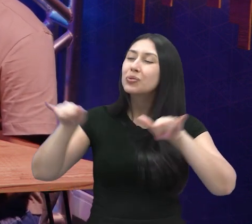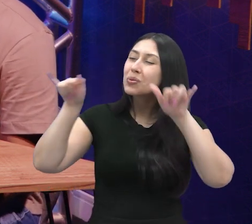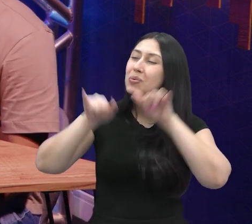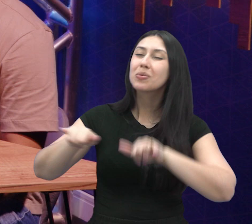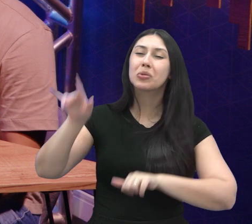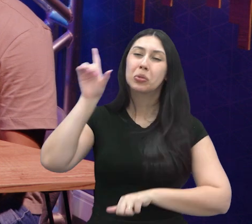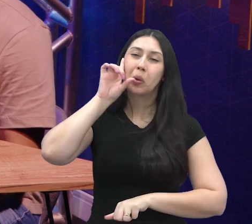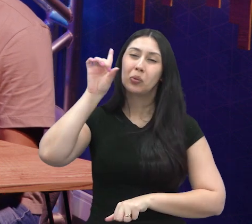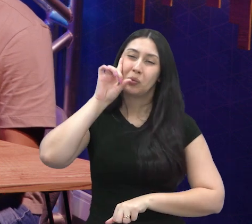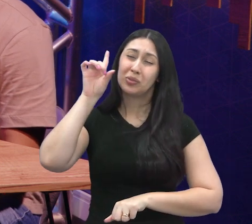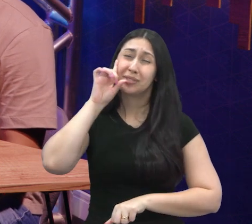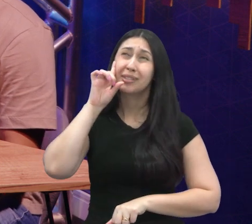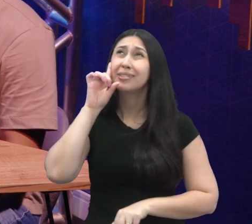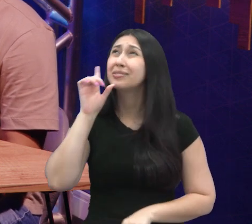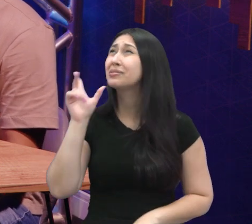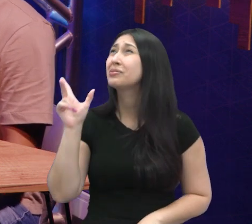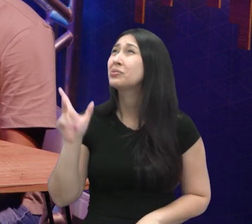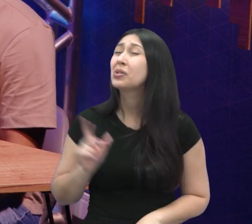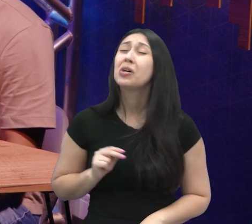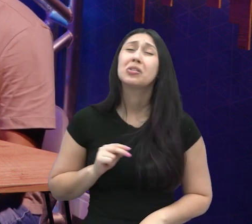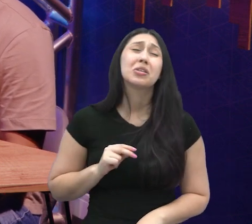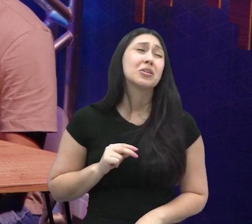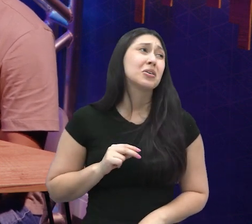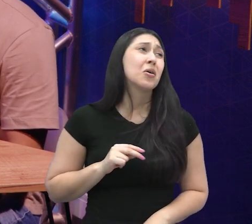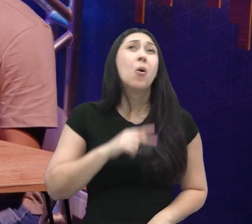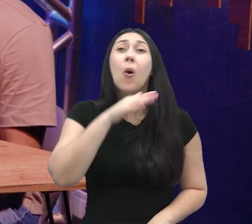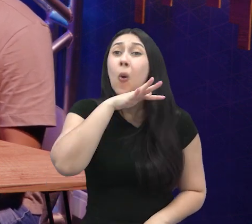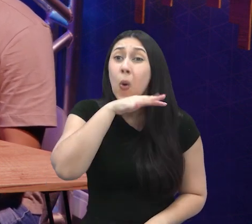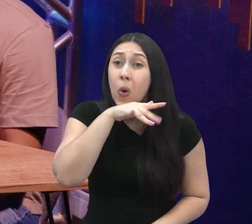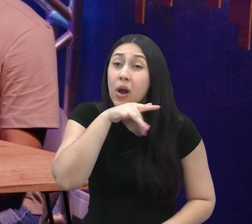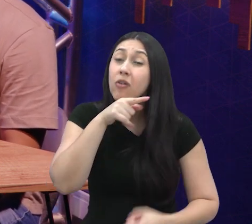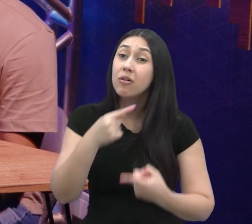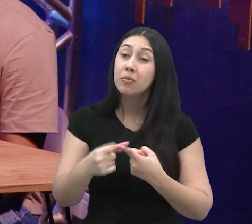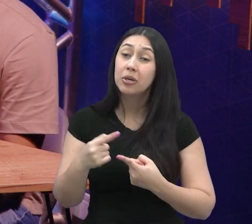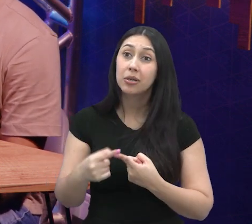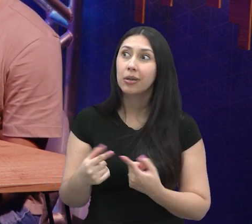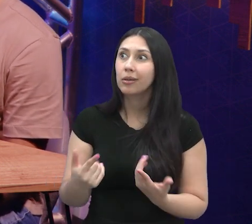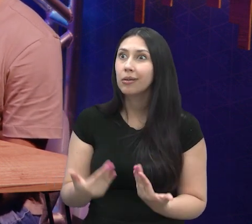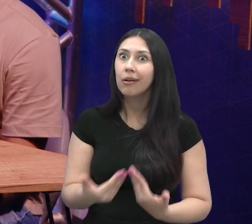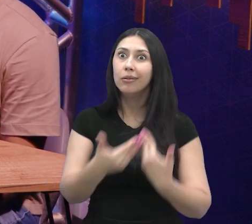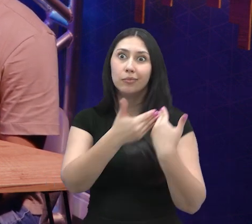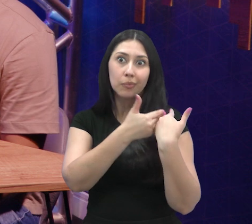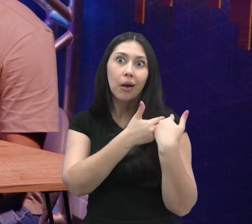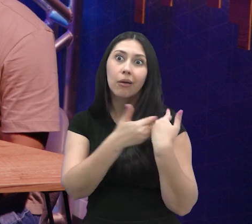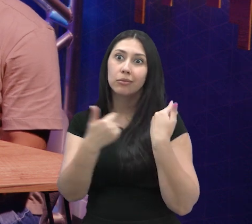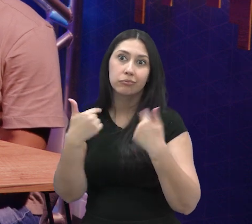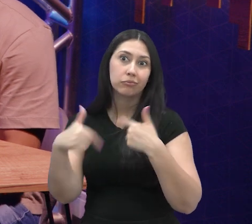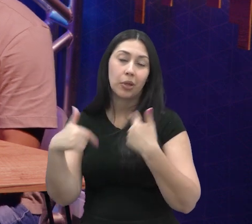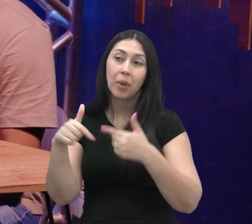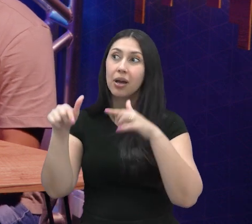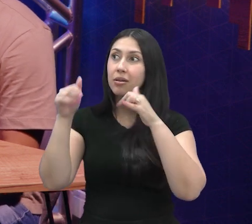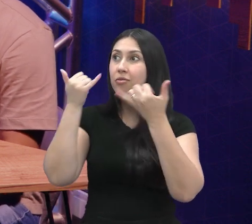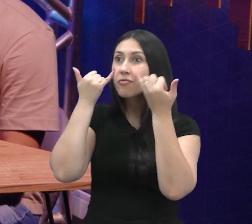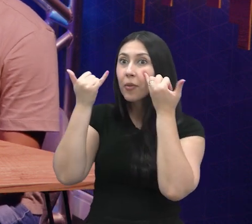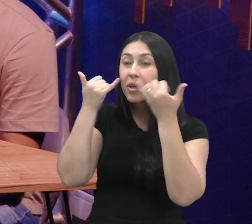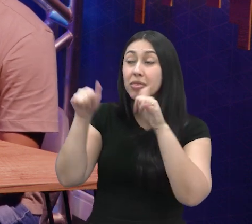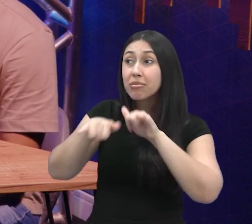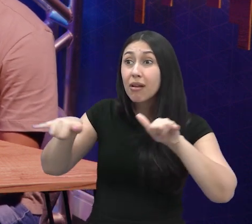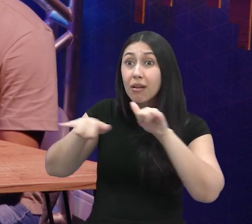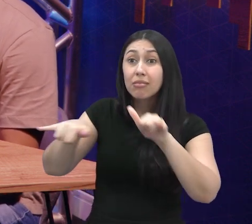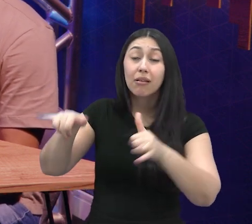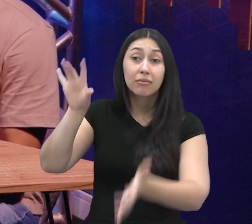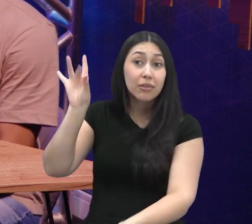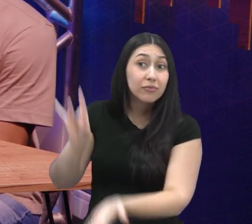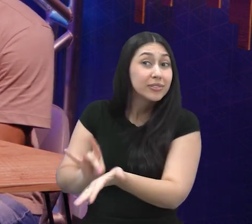notícia, né? Nossa, isso era terrível, porque era o nosso trabalho dar informação